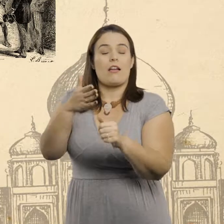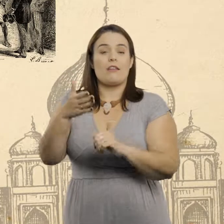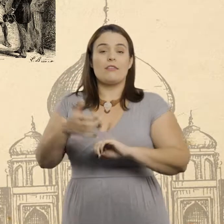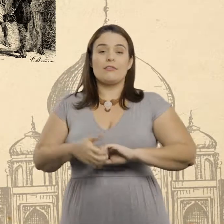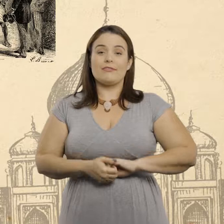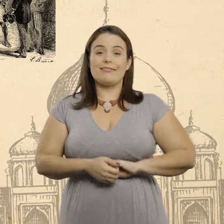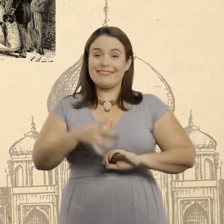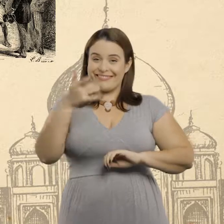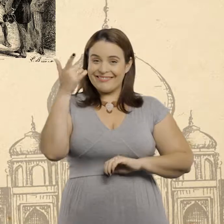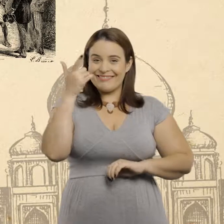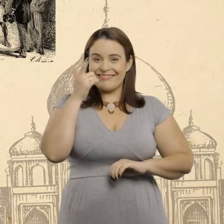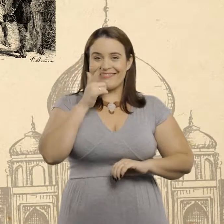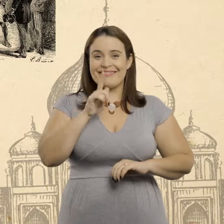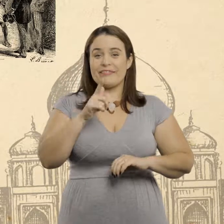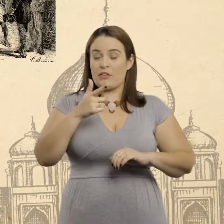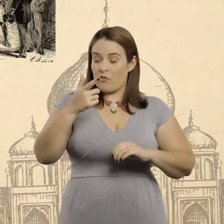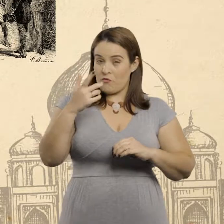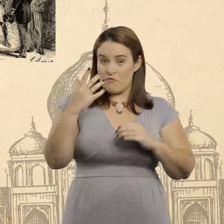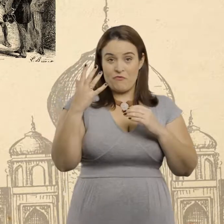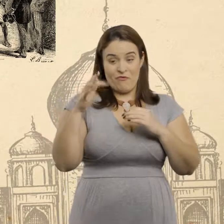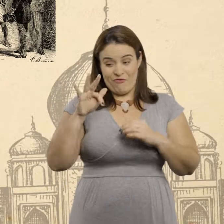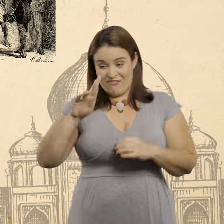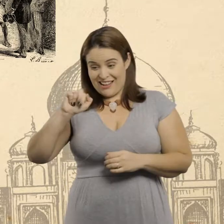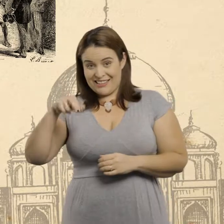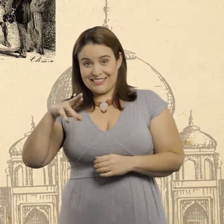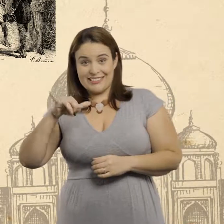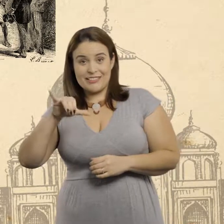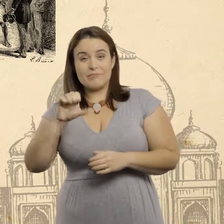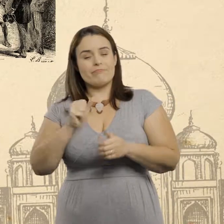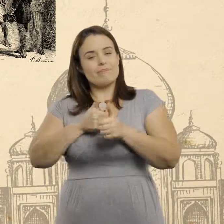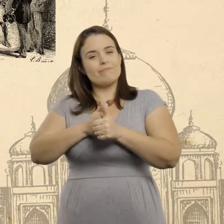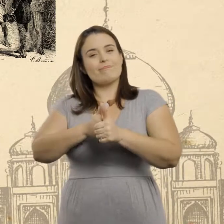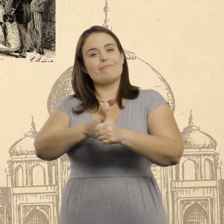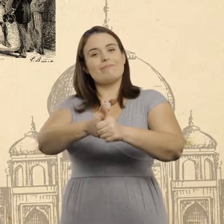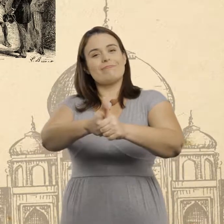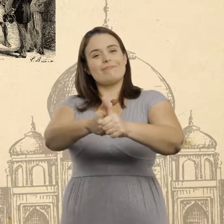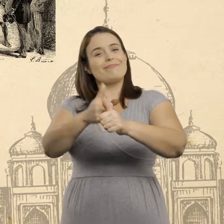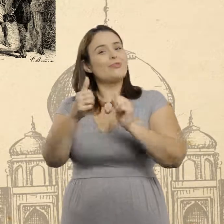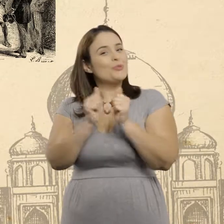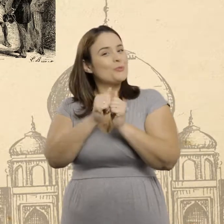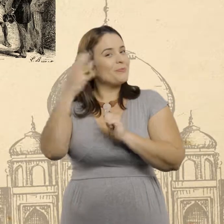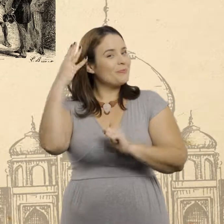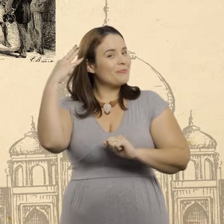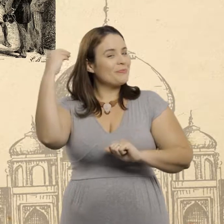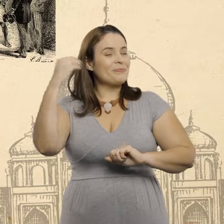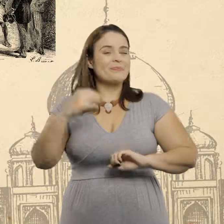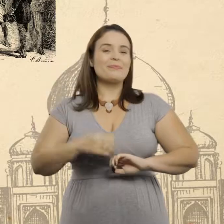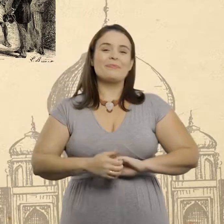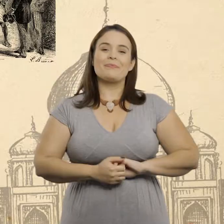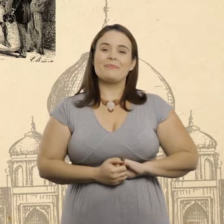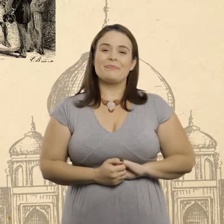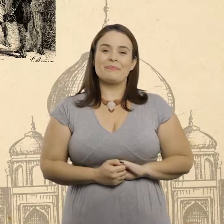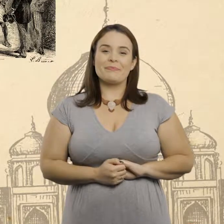o animal e convidou Sir Francis Cromarty a prosseguir a viagem com ele e Passepartout.